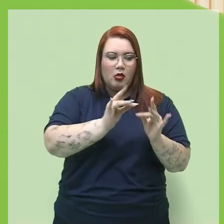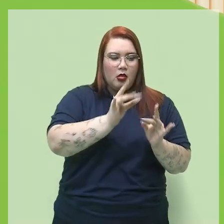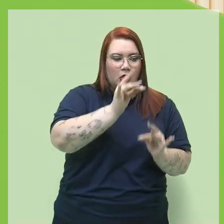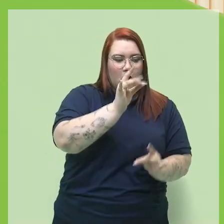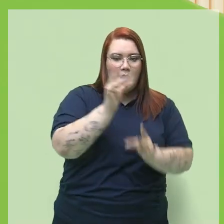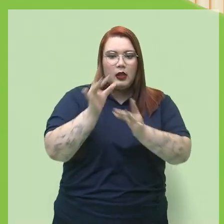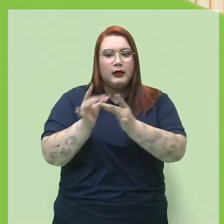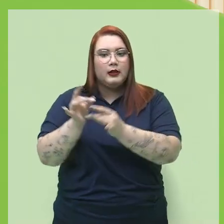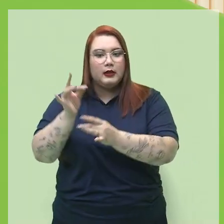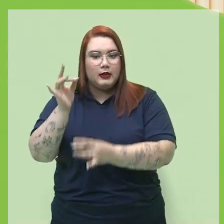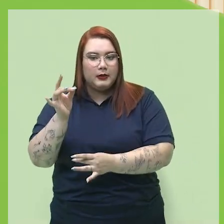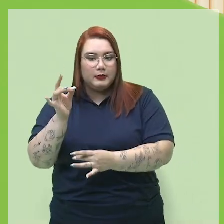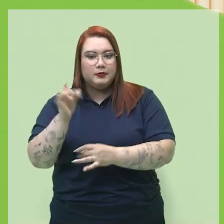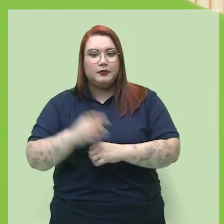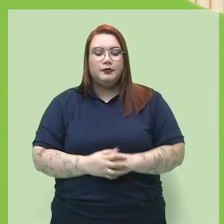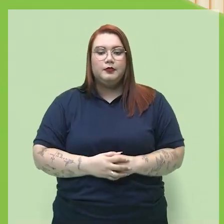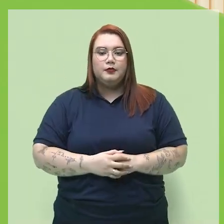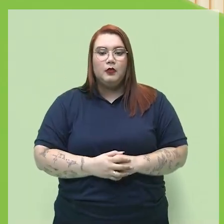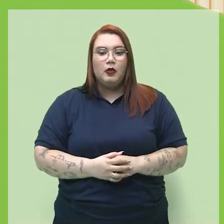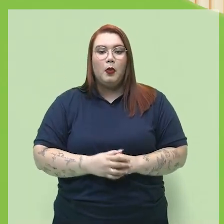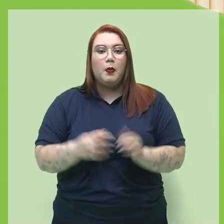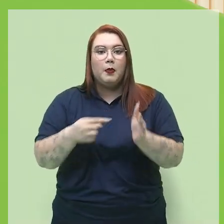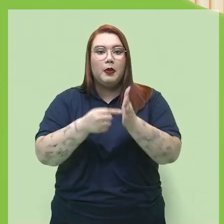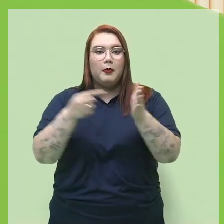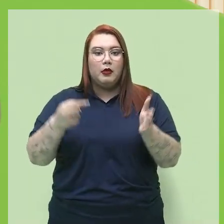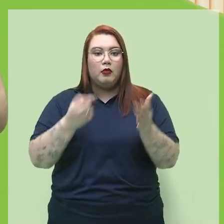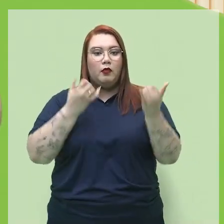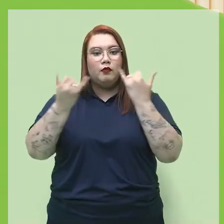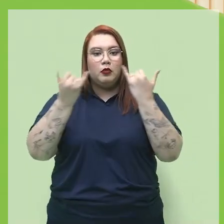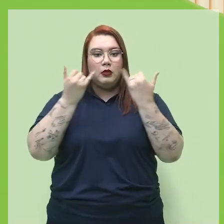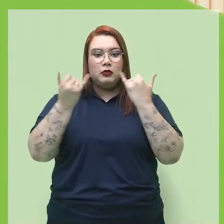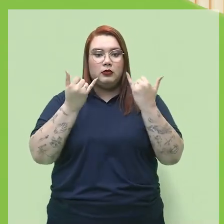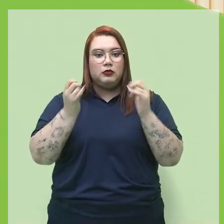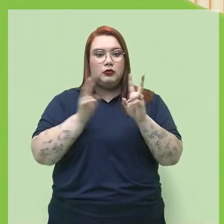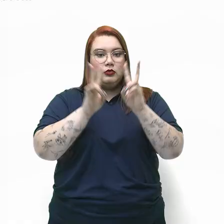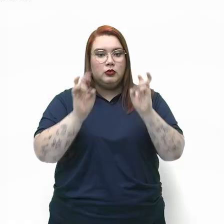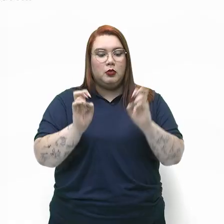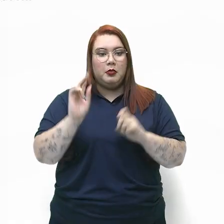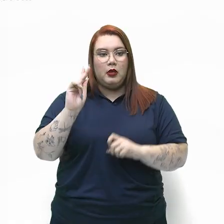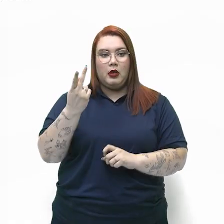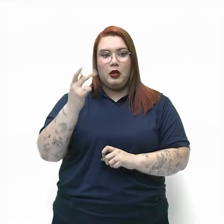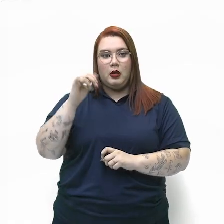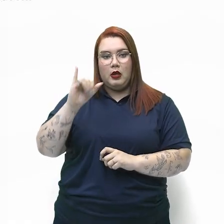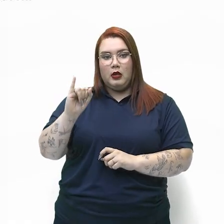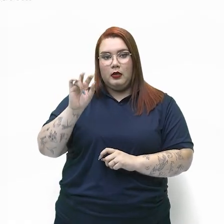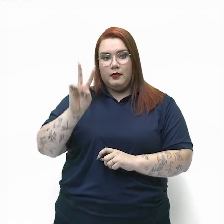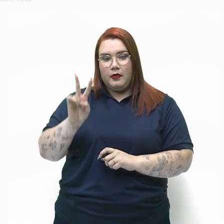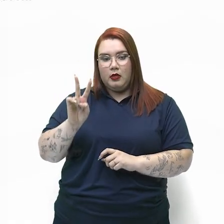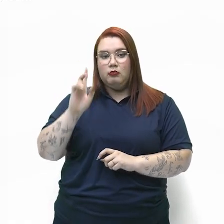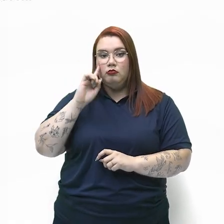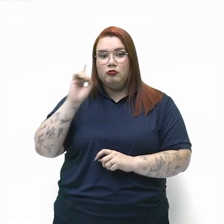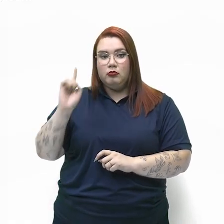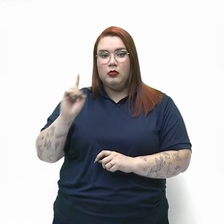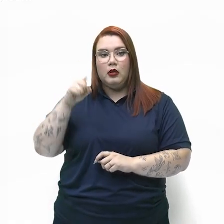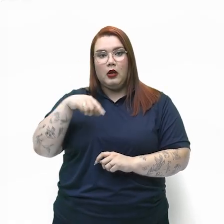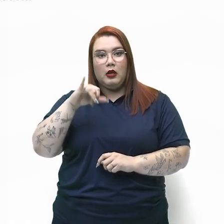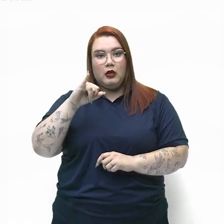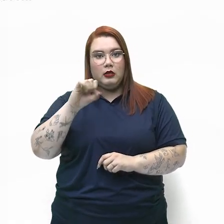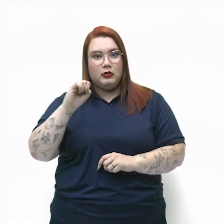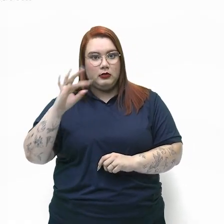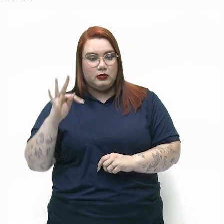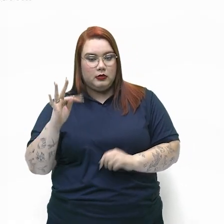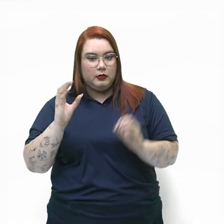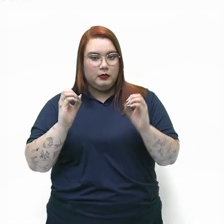mais esses dois. Então, a gente inicia observando algumas informações sobre o HIV, que é uma IST,